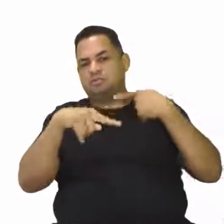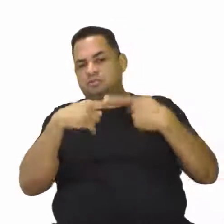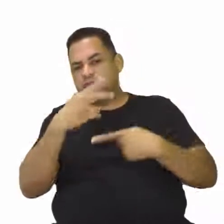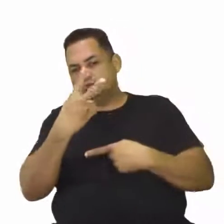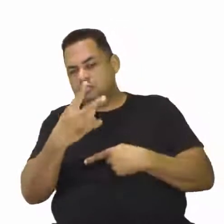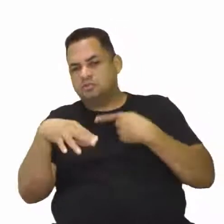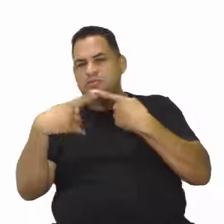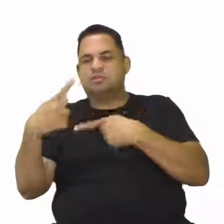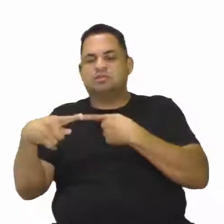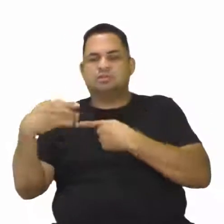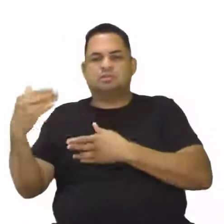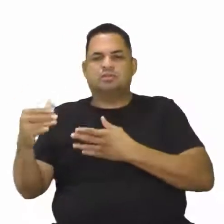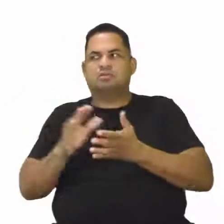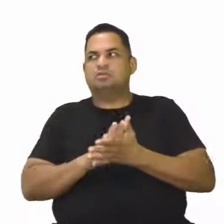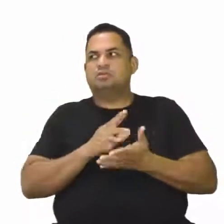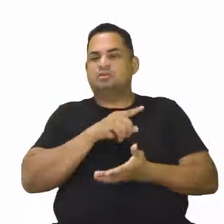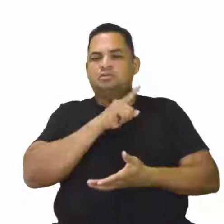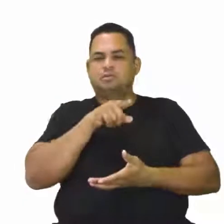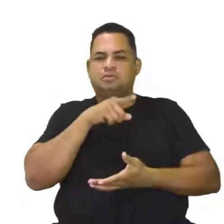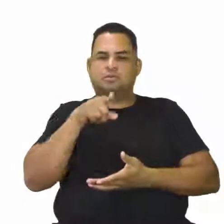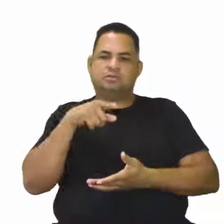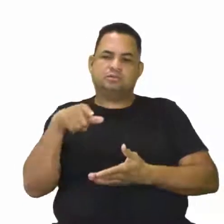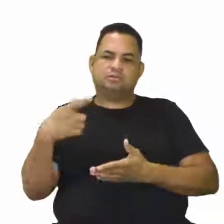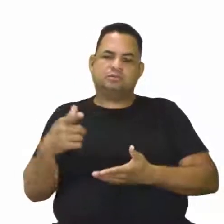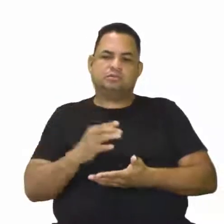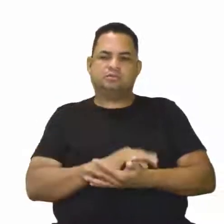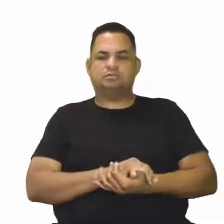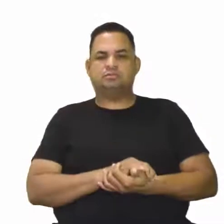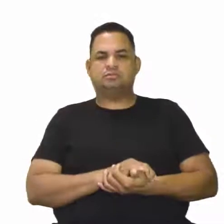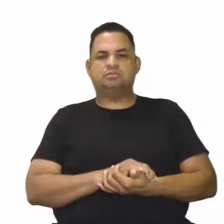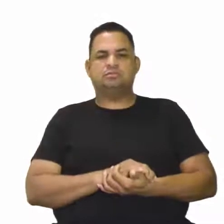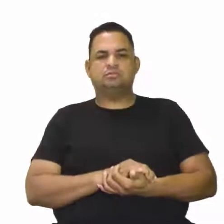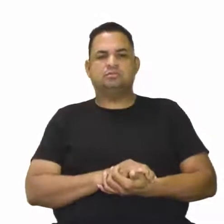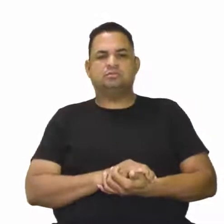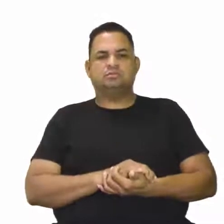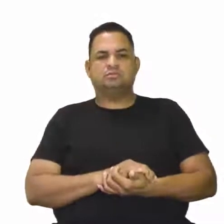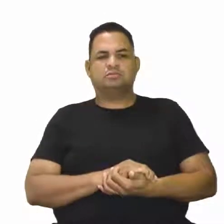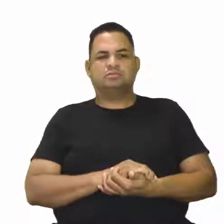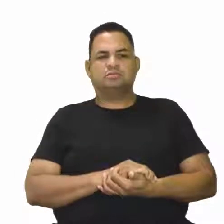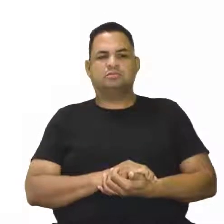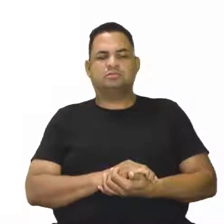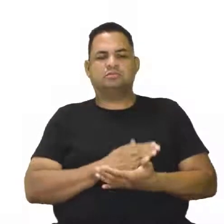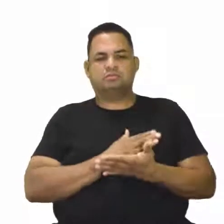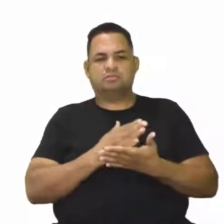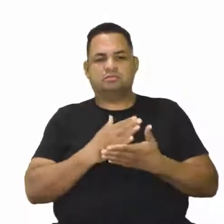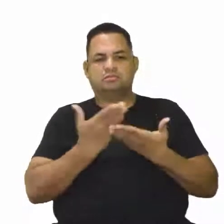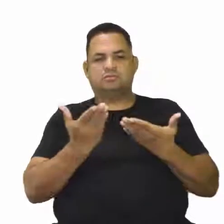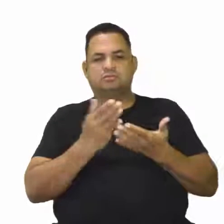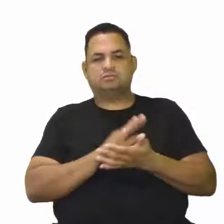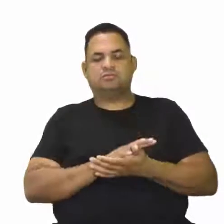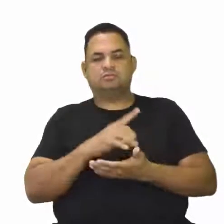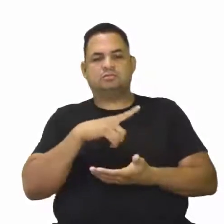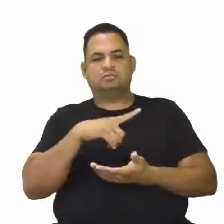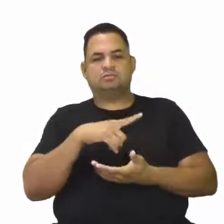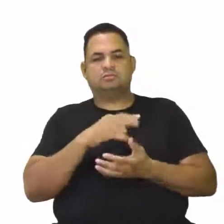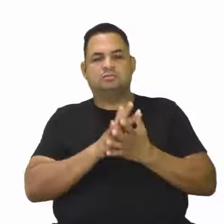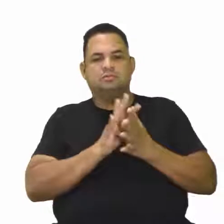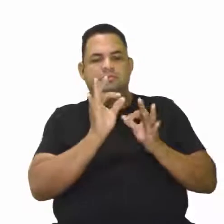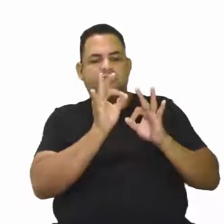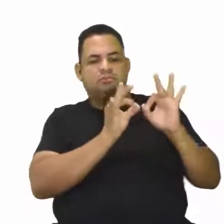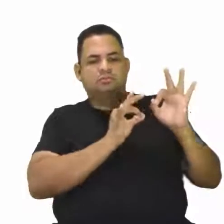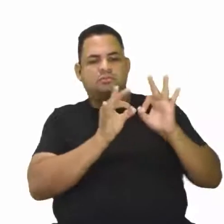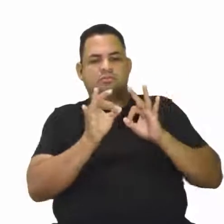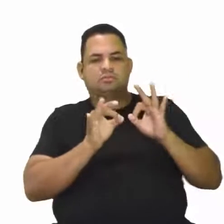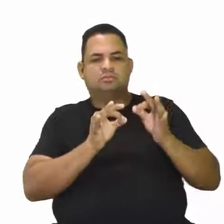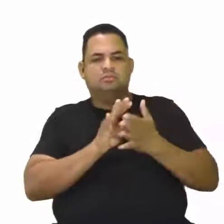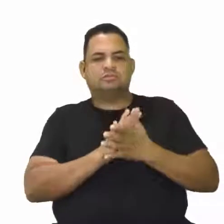e aí vai a sequência, né? Sucessivamente. Isso. A partir disso, você vai construindo as